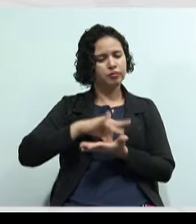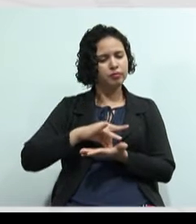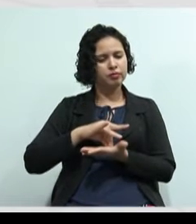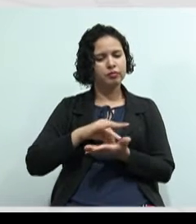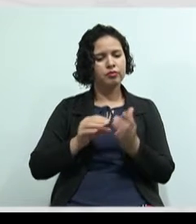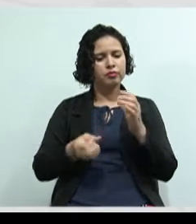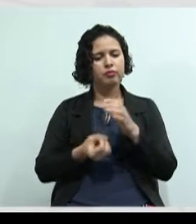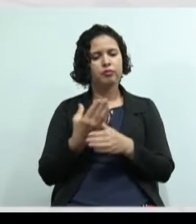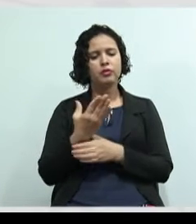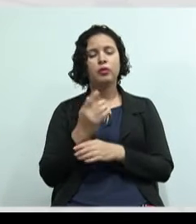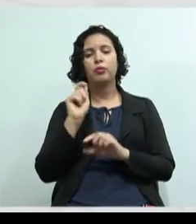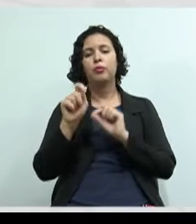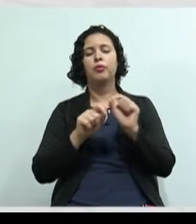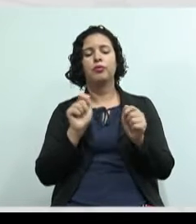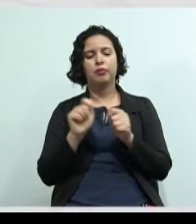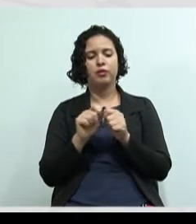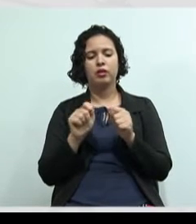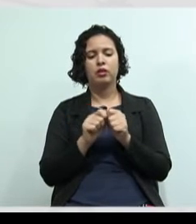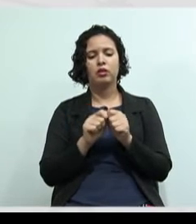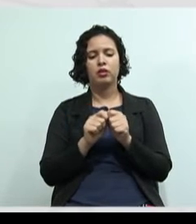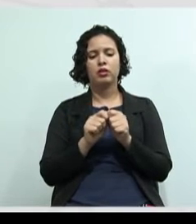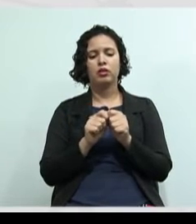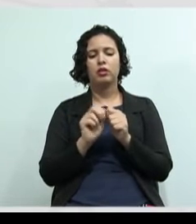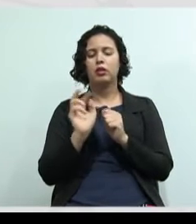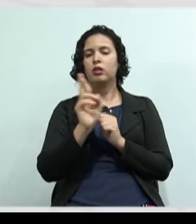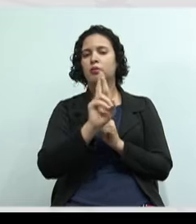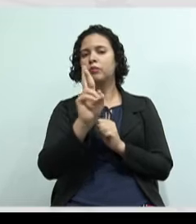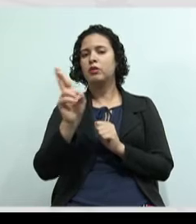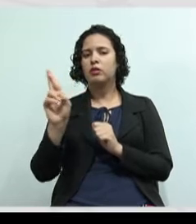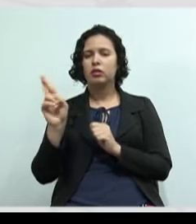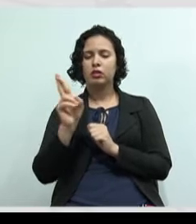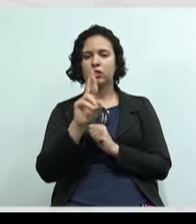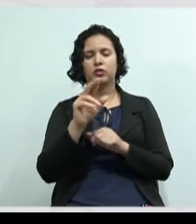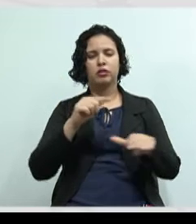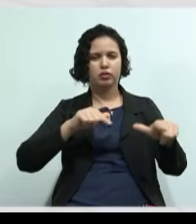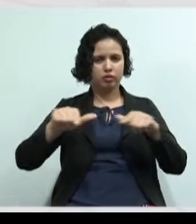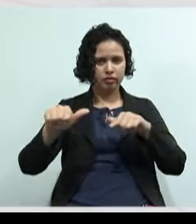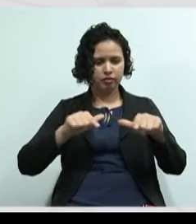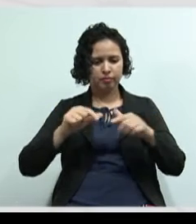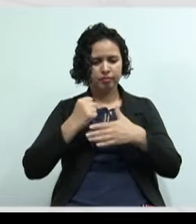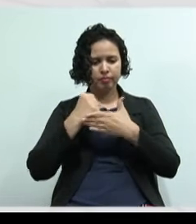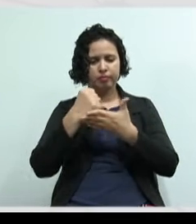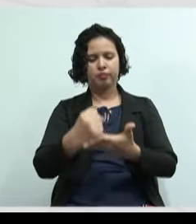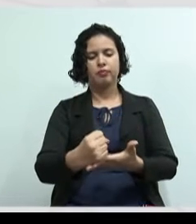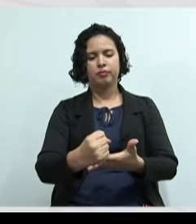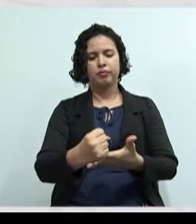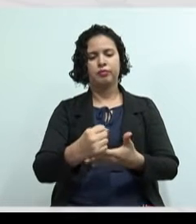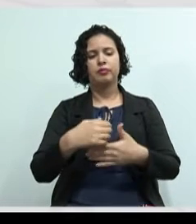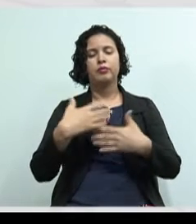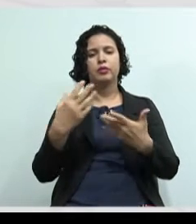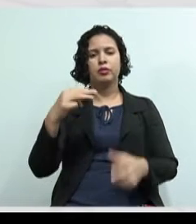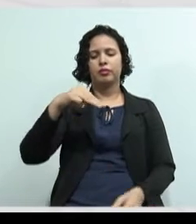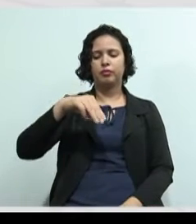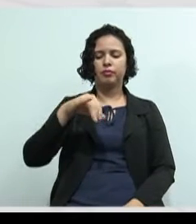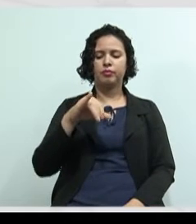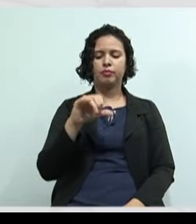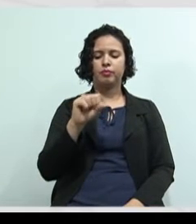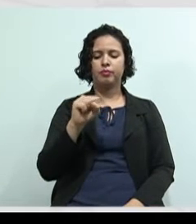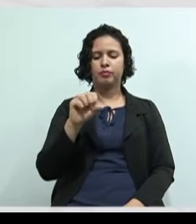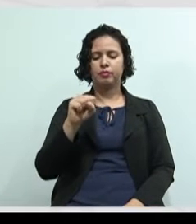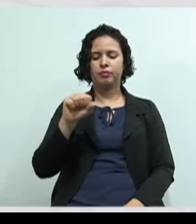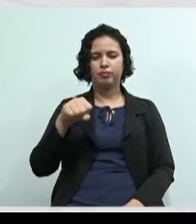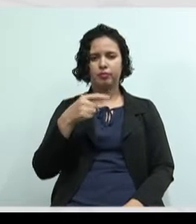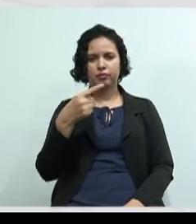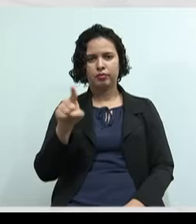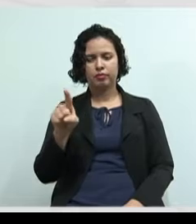cooperativa faz? Para quem a cooperativa presta ou faz determinado serviço? Ou seja, a missão nada mais é do que a razão